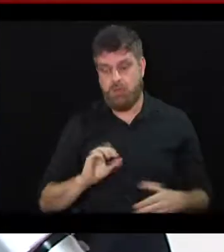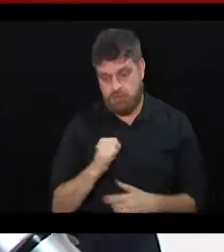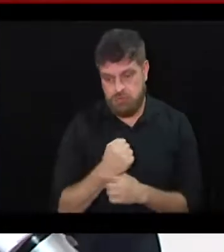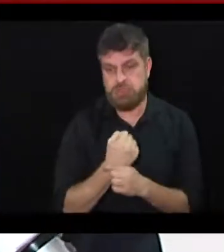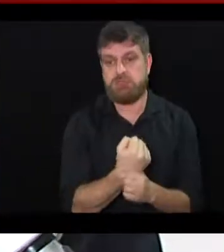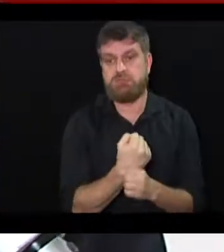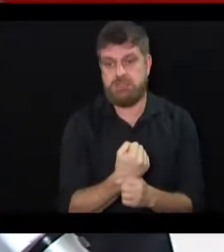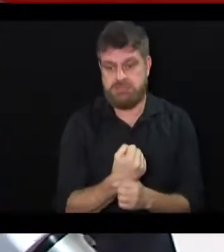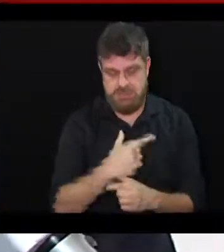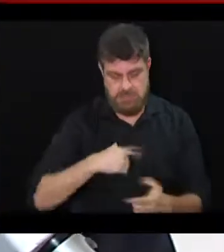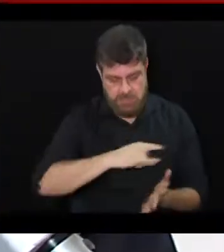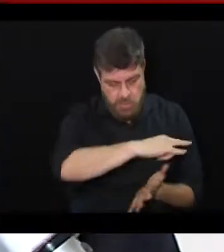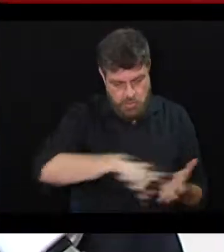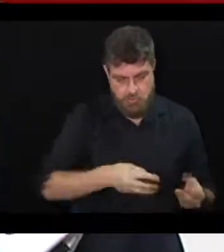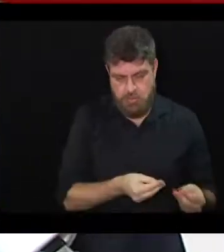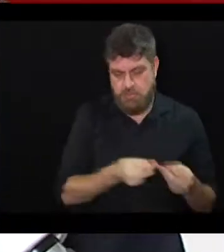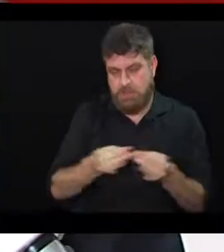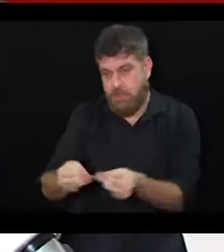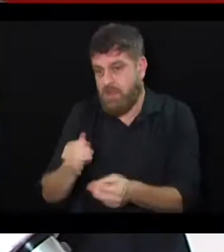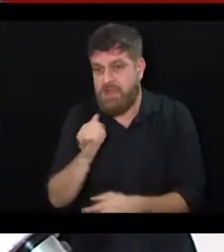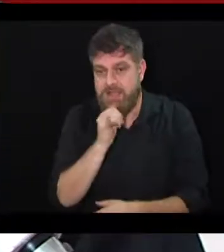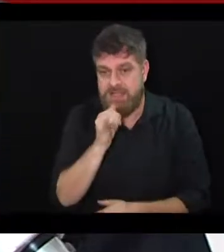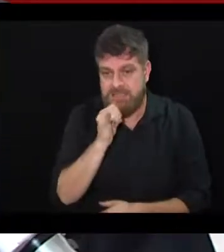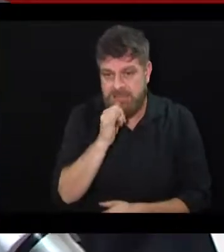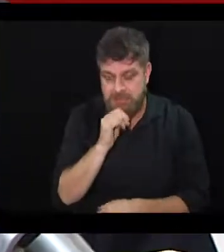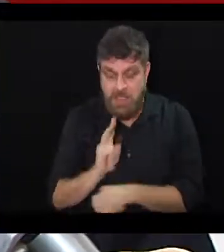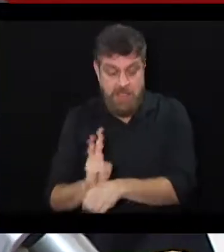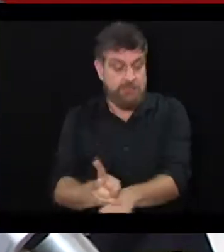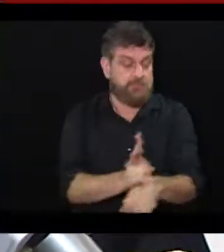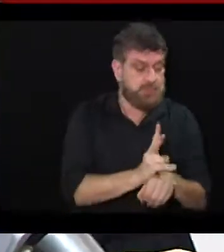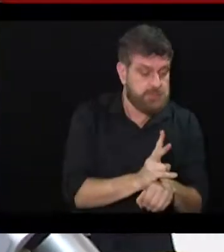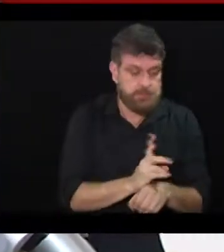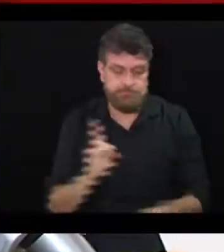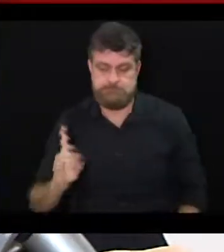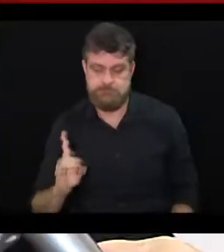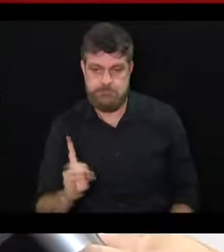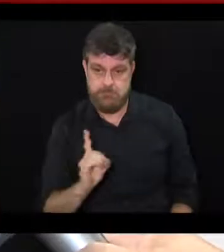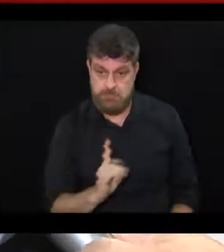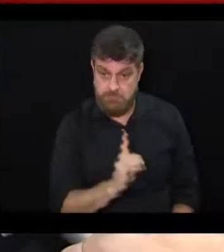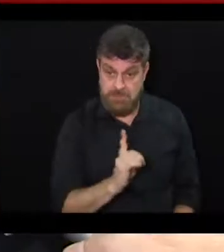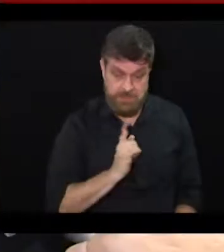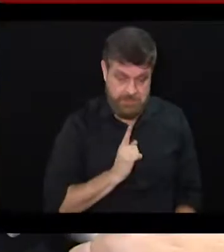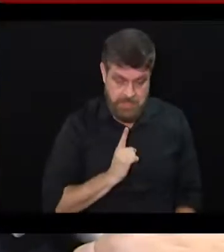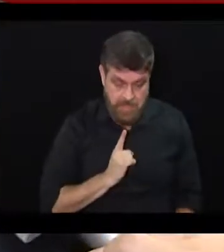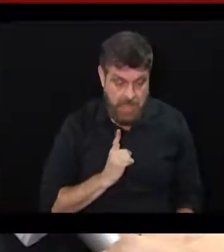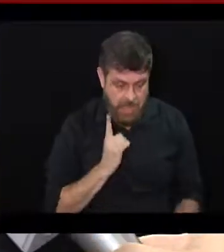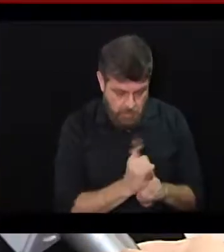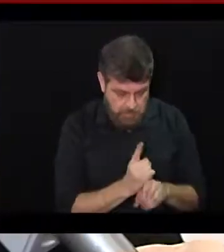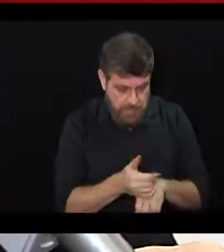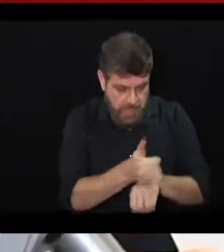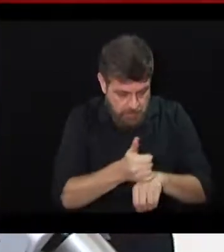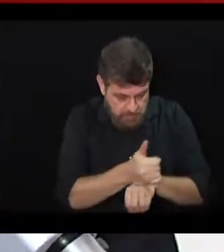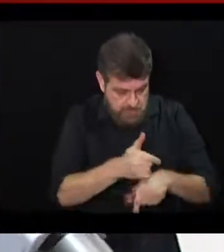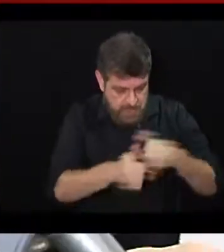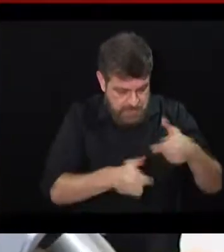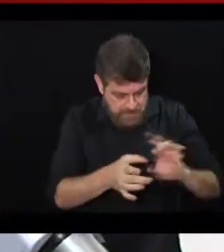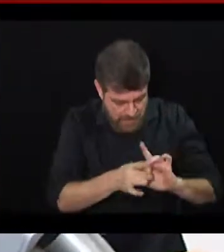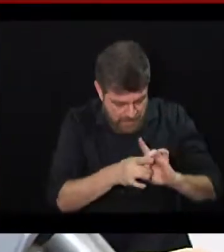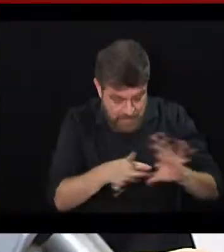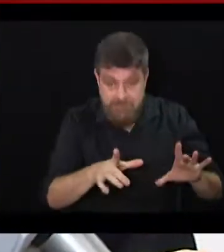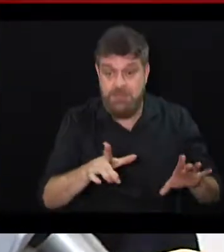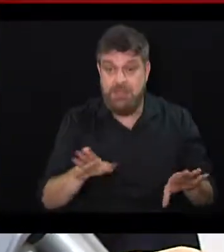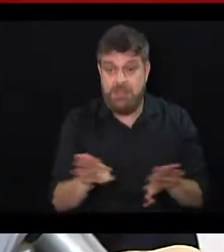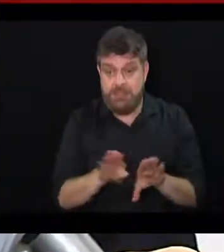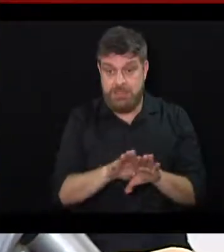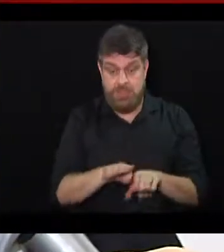jurídica que vai ter, por exemplo, a vigilância sanitária de poder dar o alvará para os profissionais trabalharem e a segurança dos